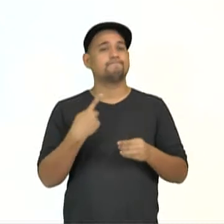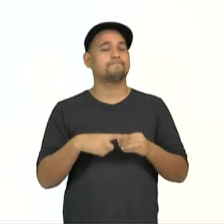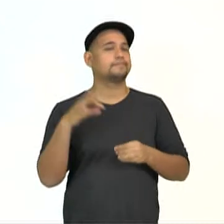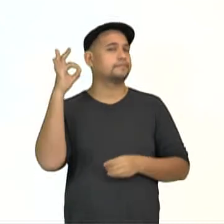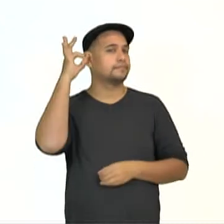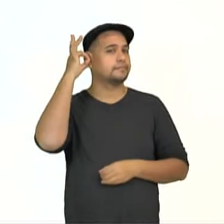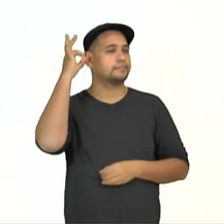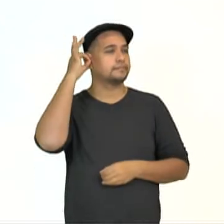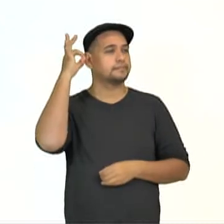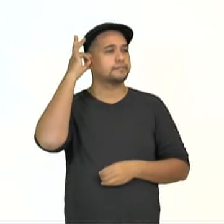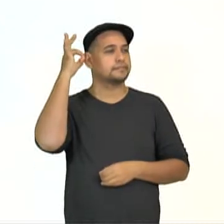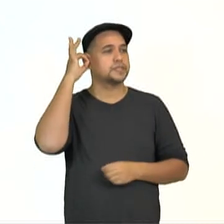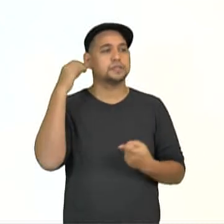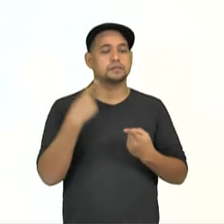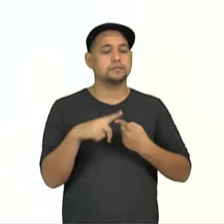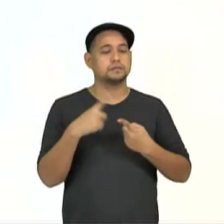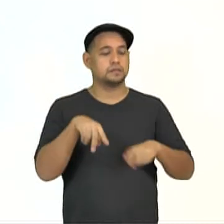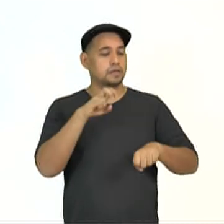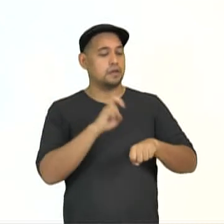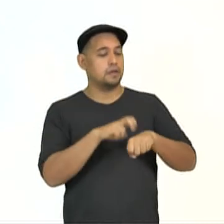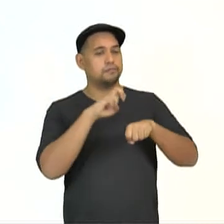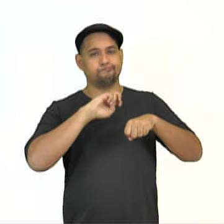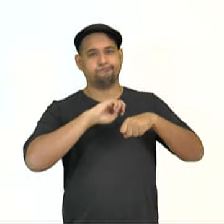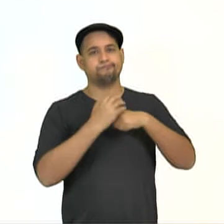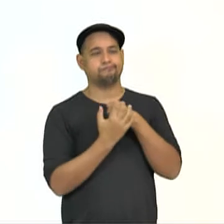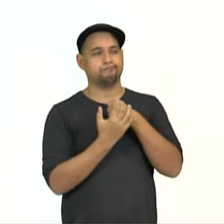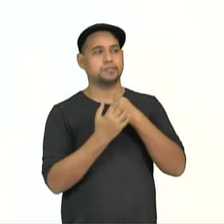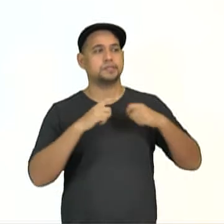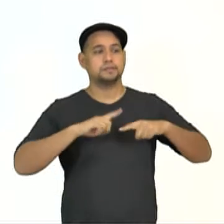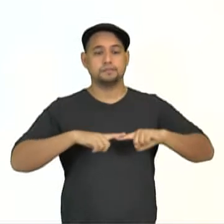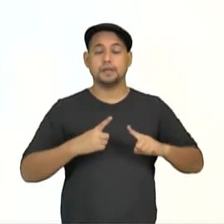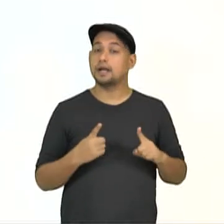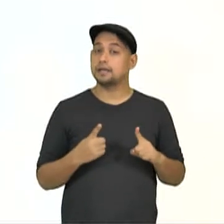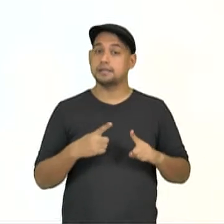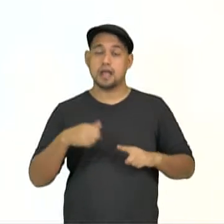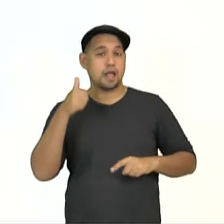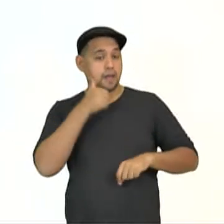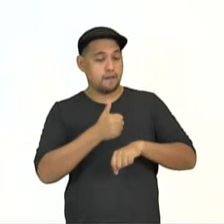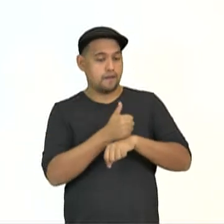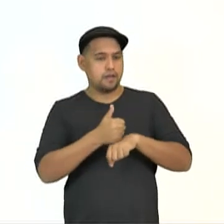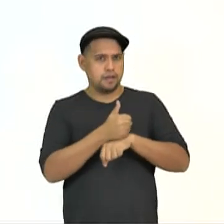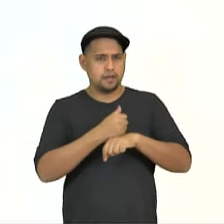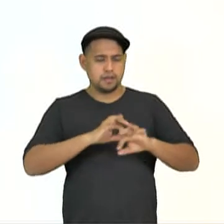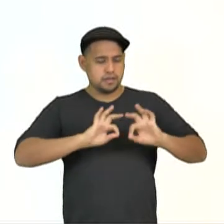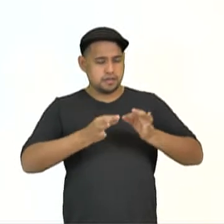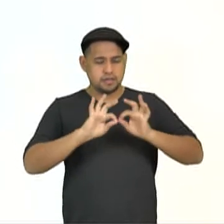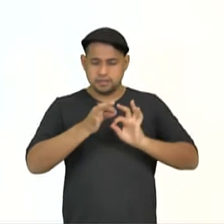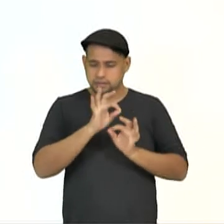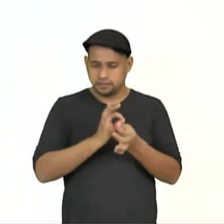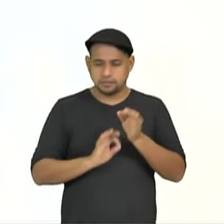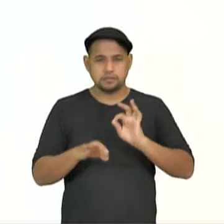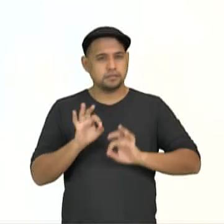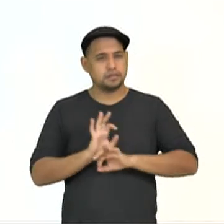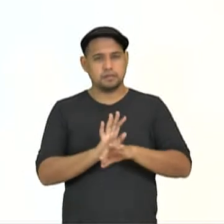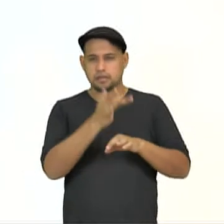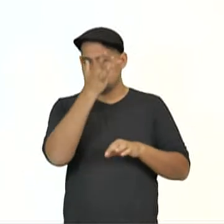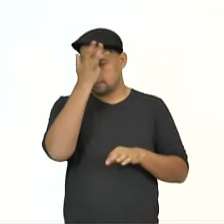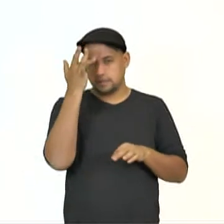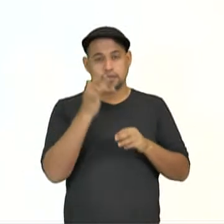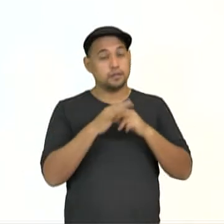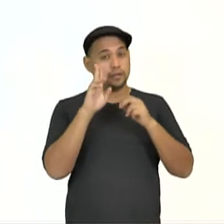Paraná, por causa da Covid-19. Enquanto isso, a artesã usa o tempo para ajudar outras pessoas